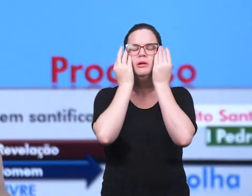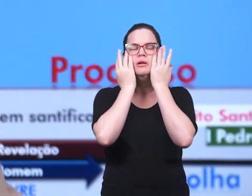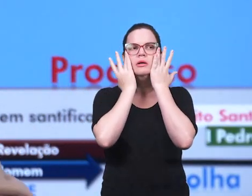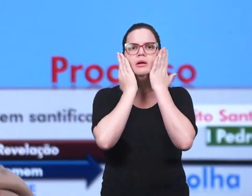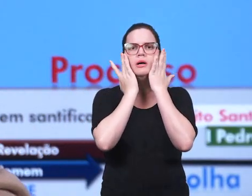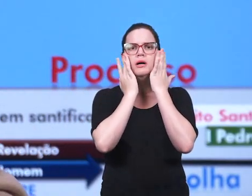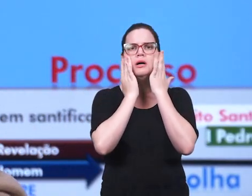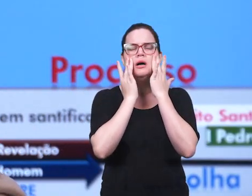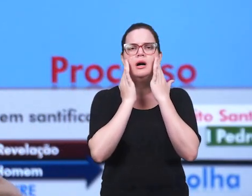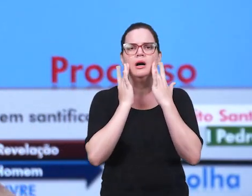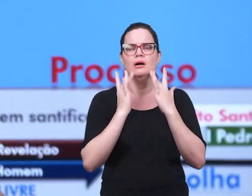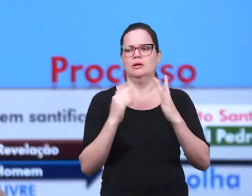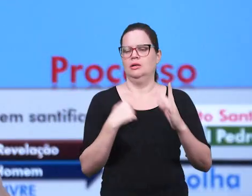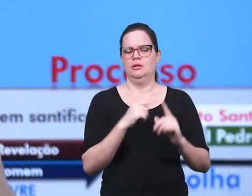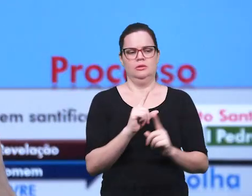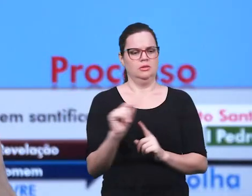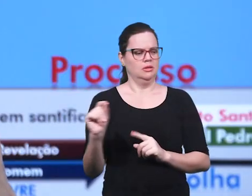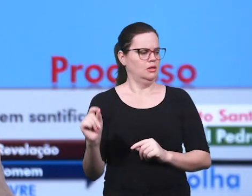ali, eu saí.